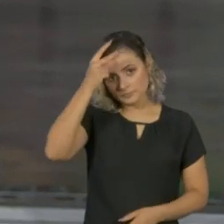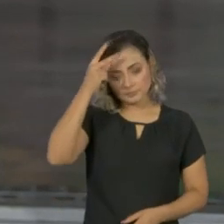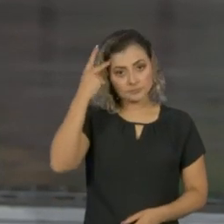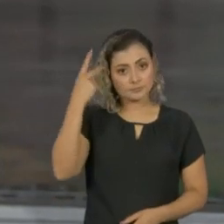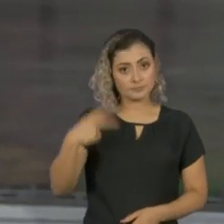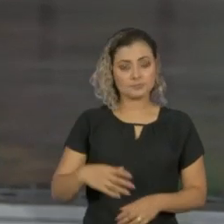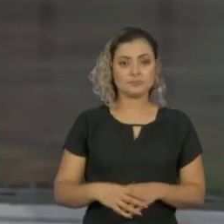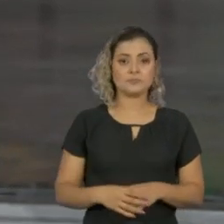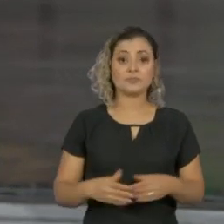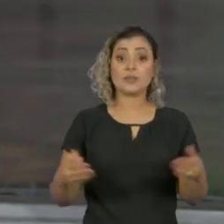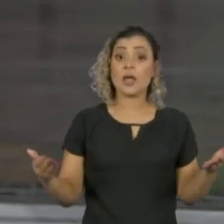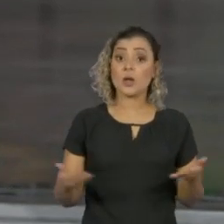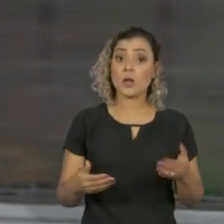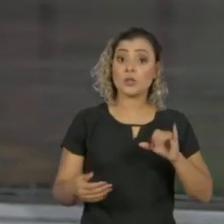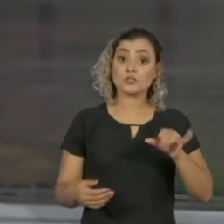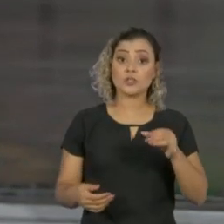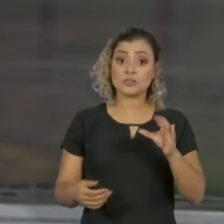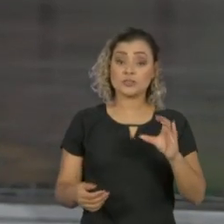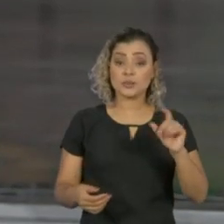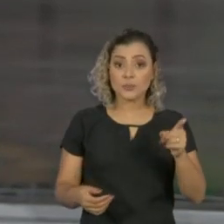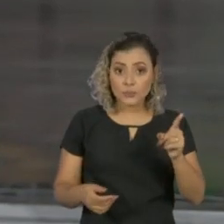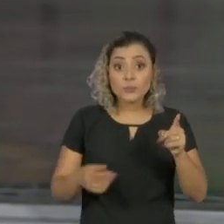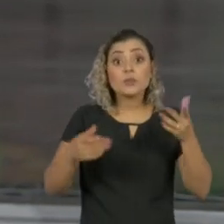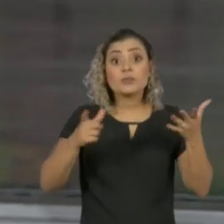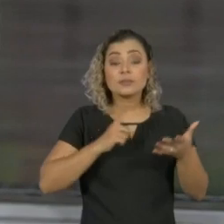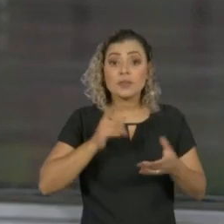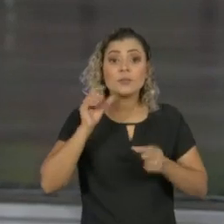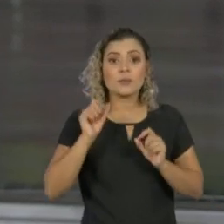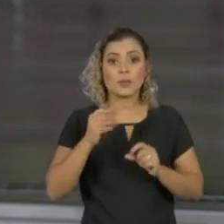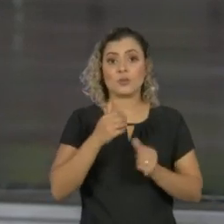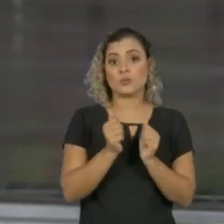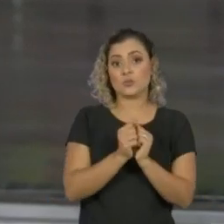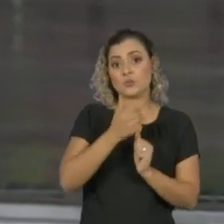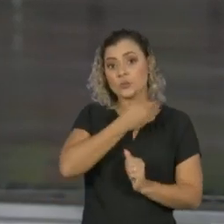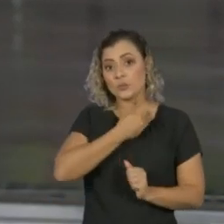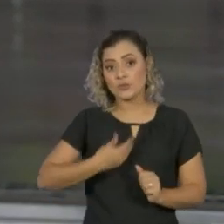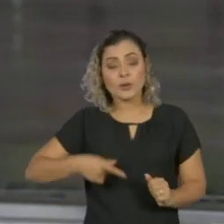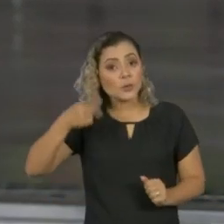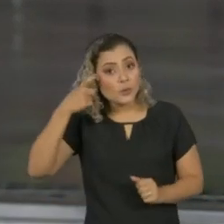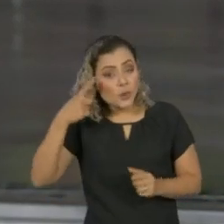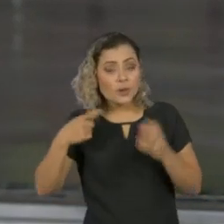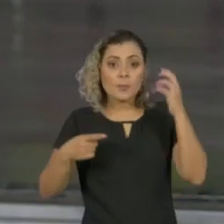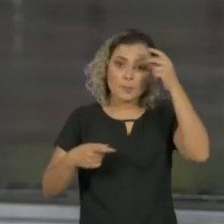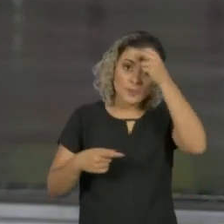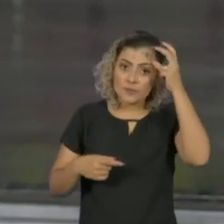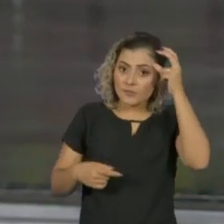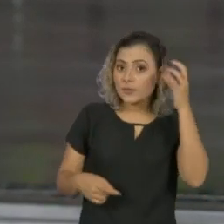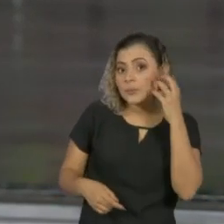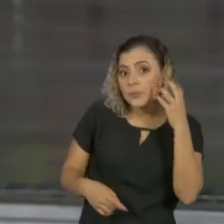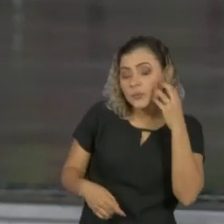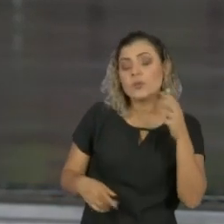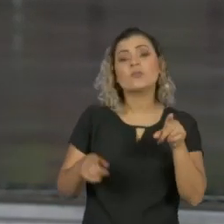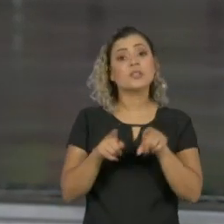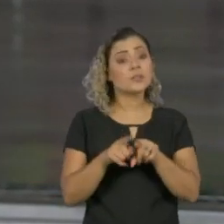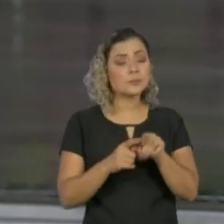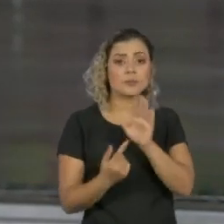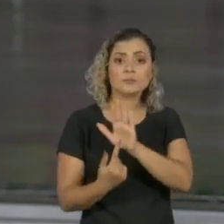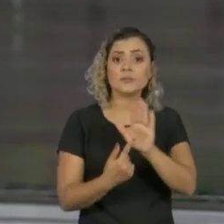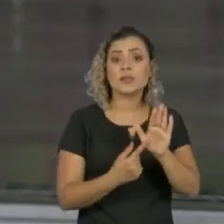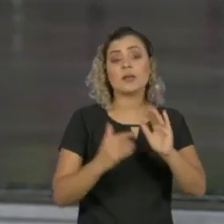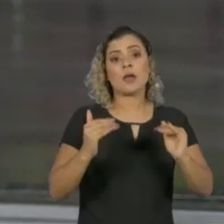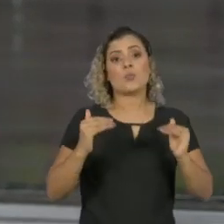no JC1 acompanhando a coletiva de imprensa com o governador João Dória, o prefeito da cidade, Bruno Covas, e